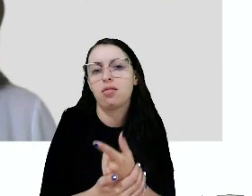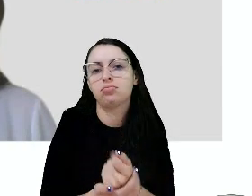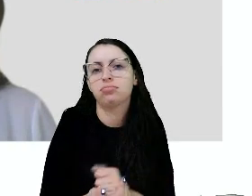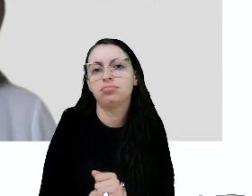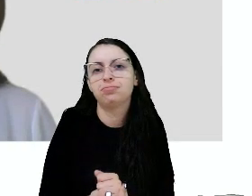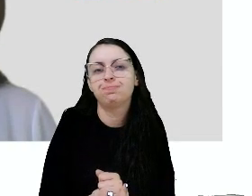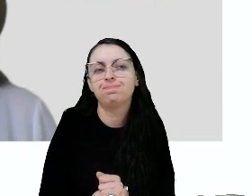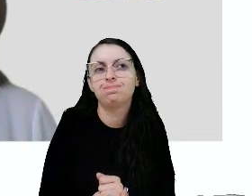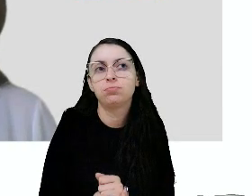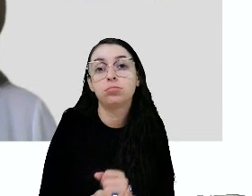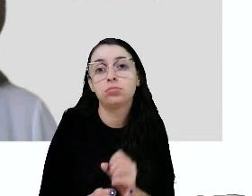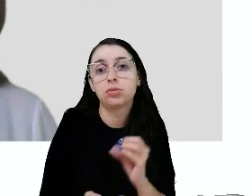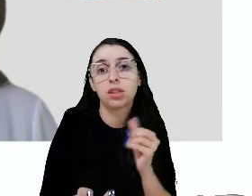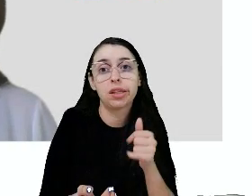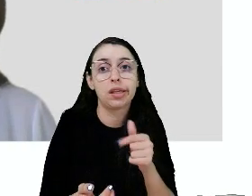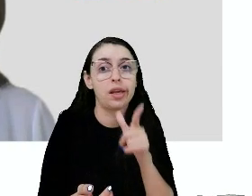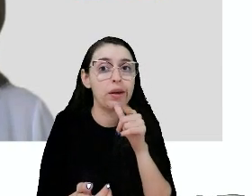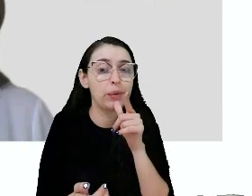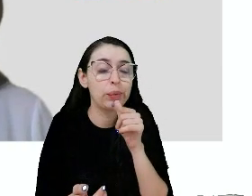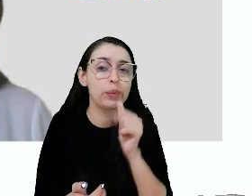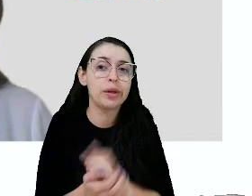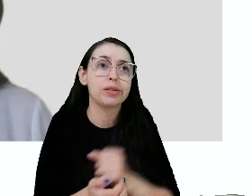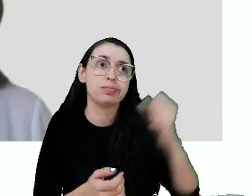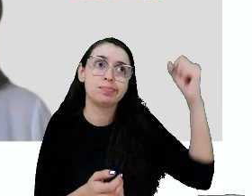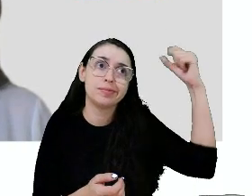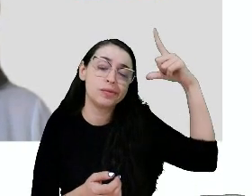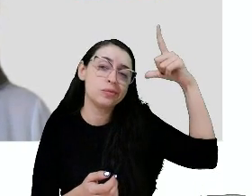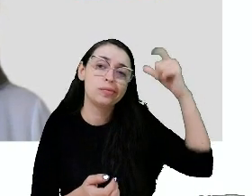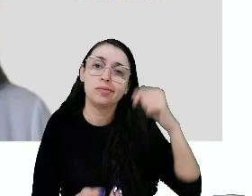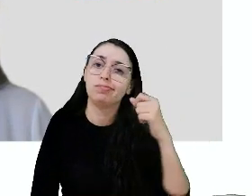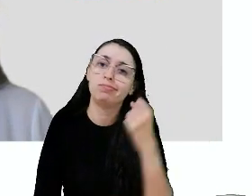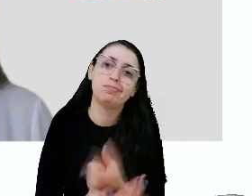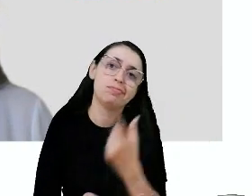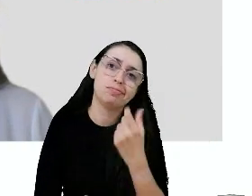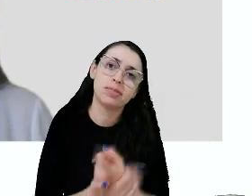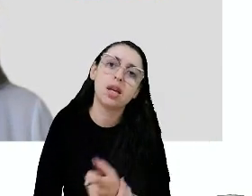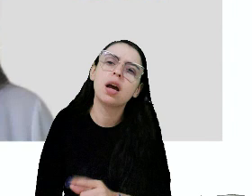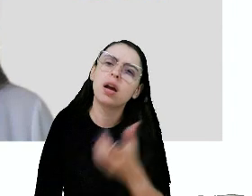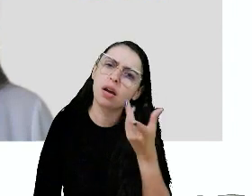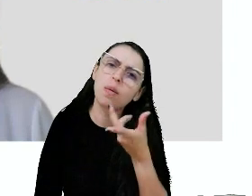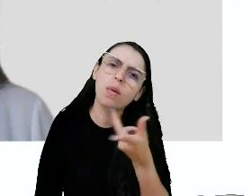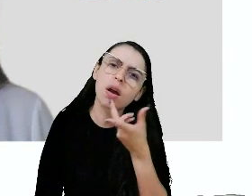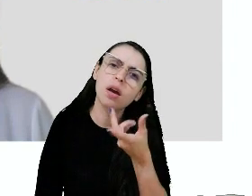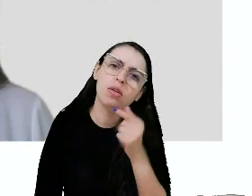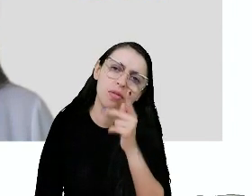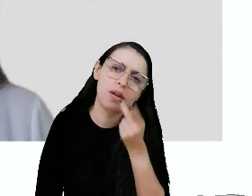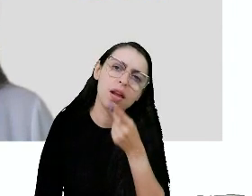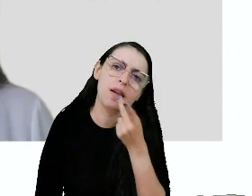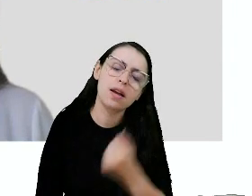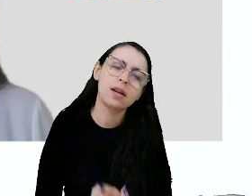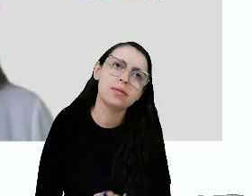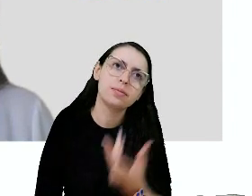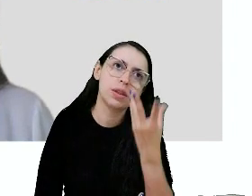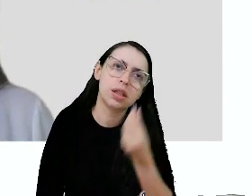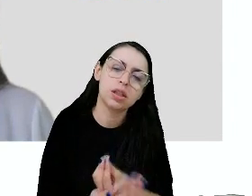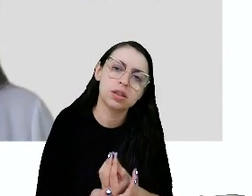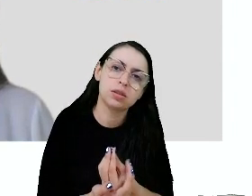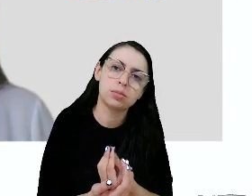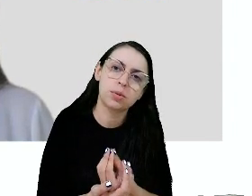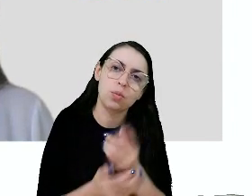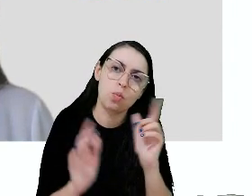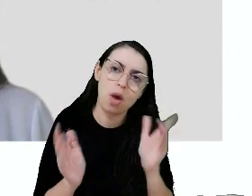próximas semanas ela vai deixar de ter a água e a luz, certo? E aí o que eu quero contar? Ela